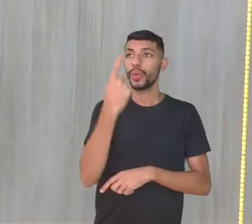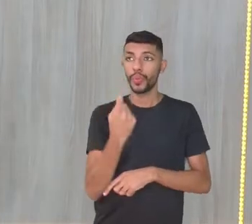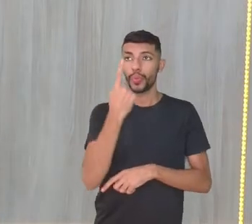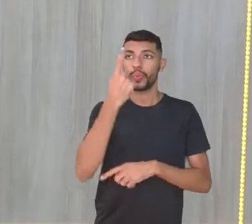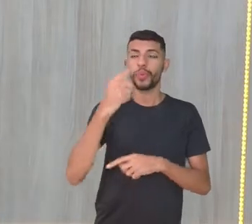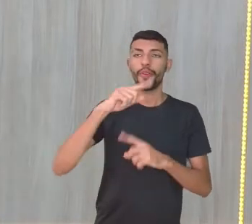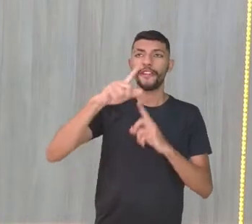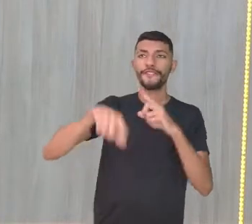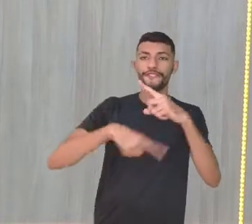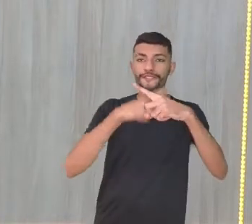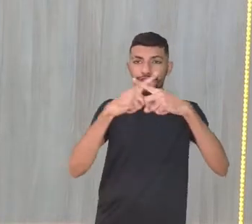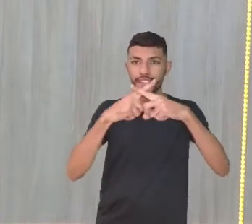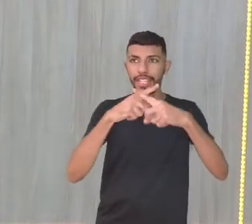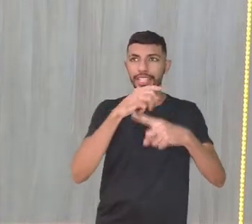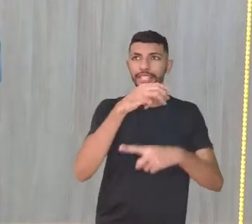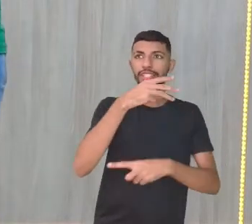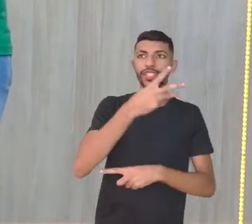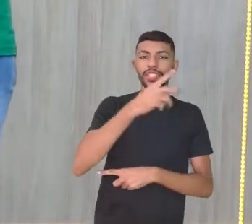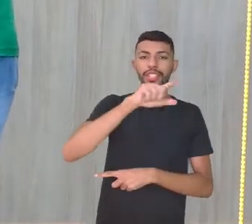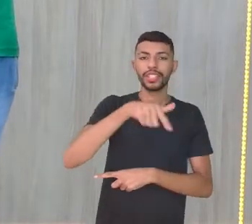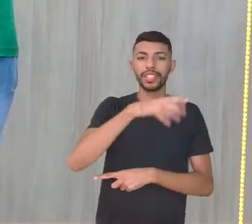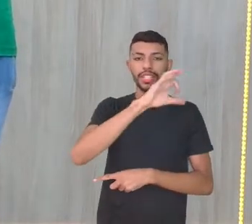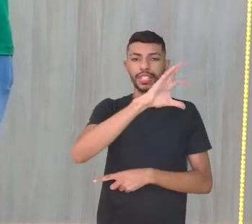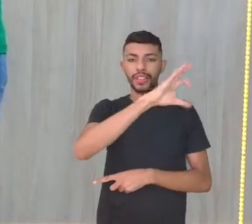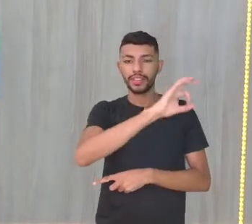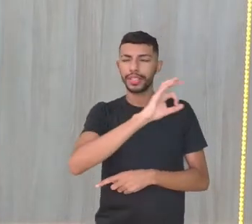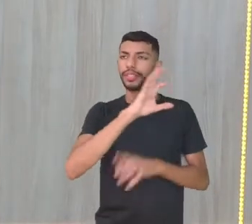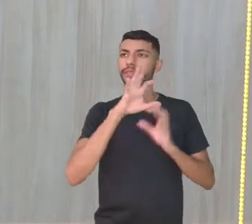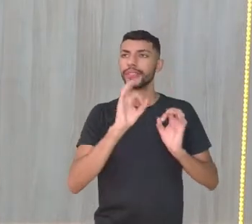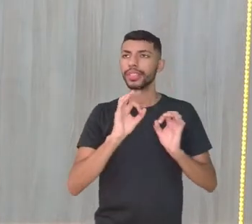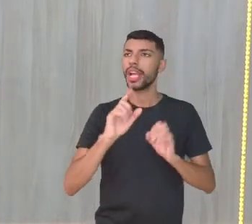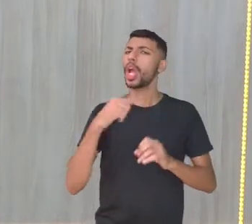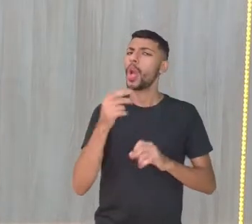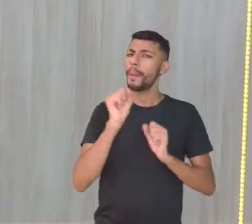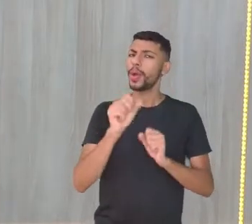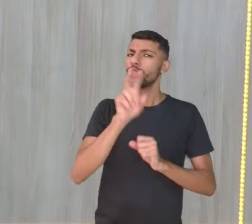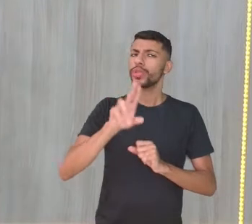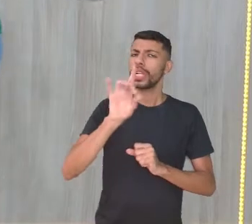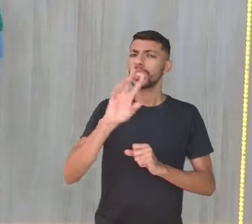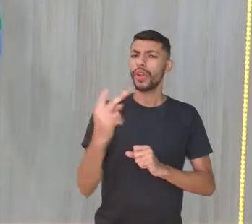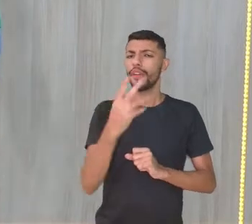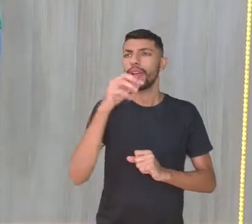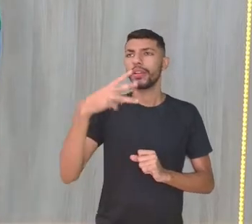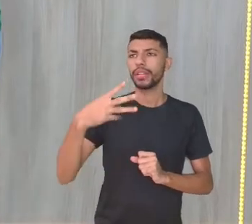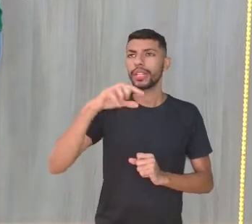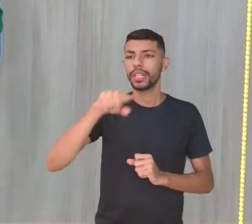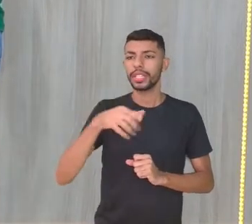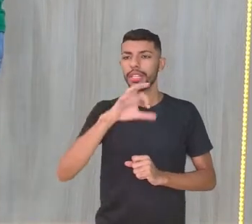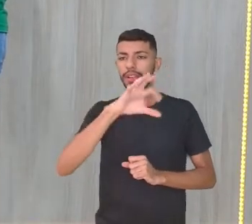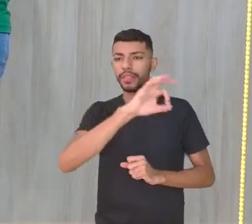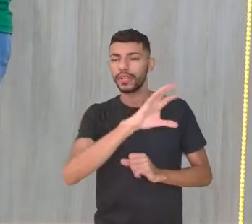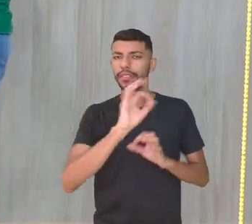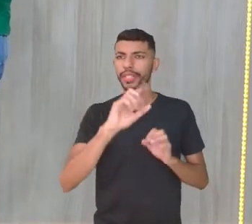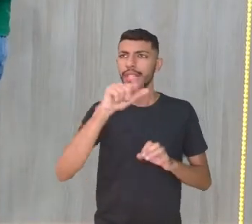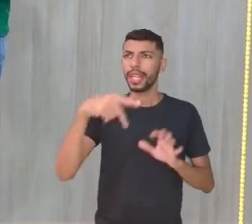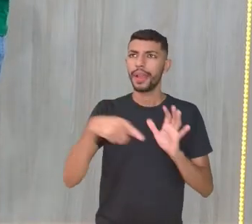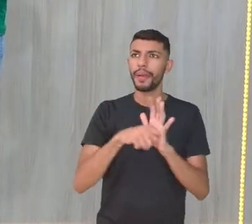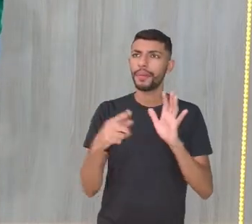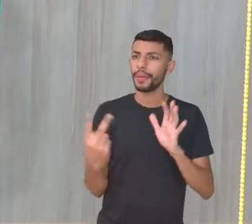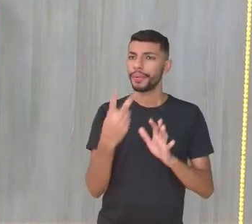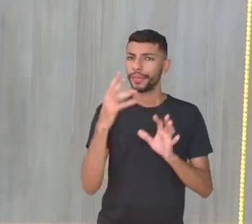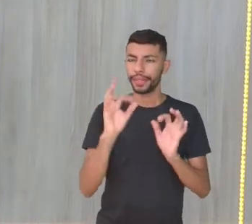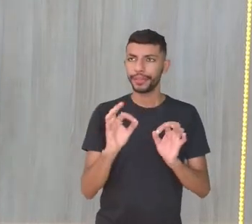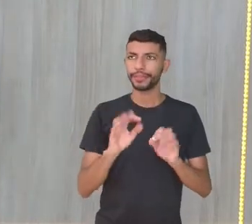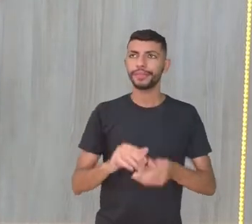13,99, mas eu poderia colocar somente o 3,99, que a gente sabe que 1 vezes qualquer número é igual a ele